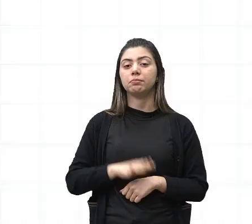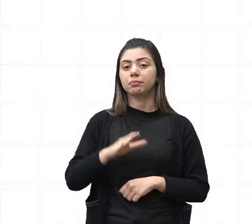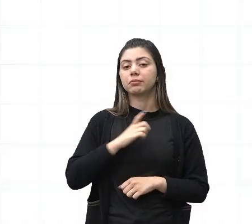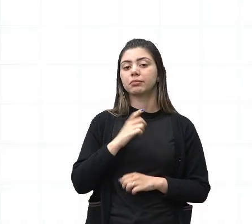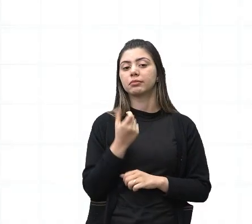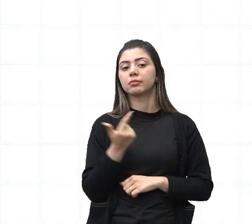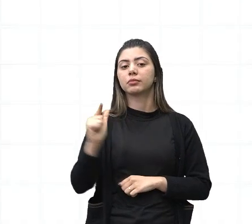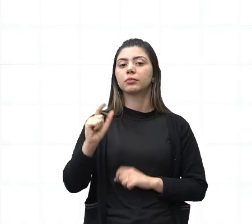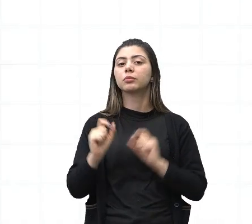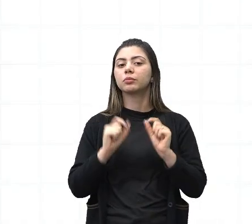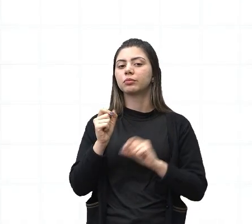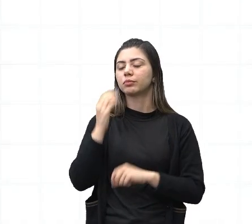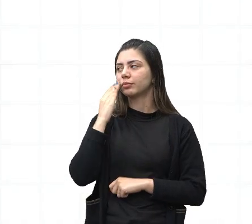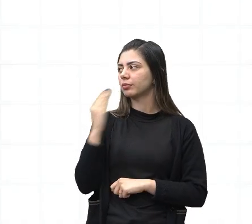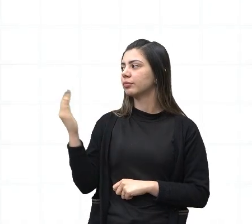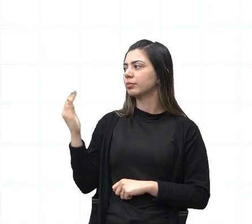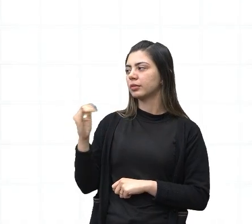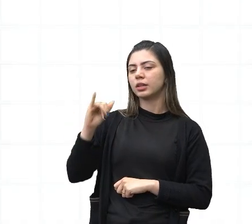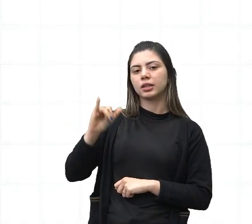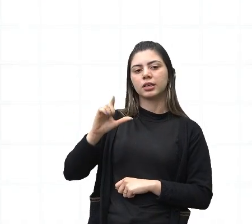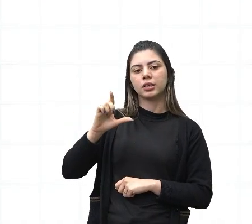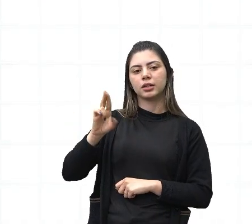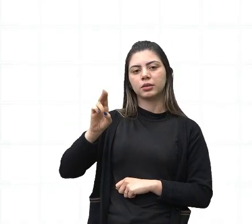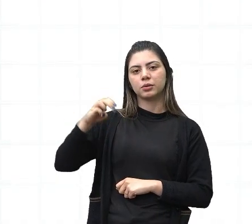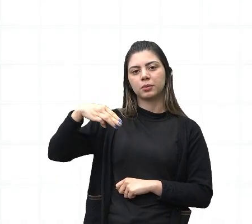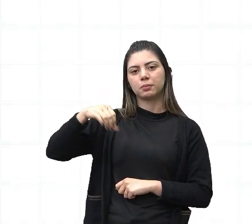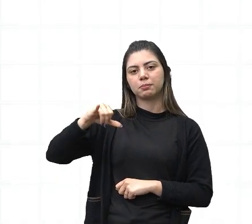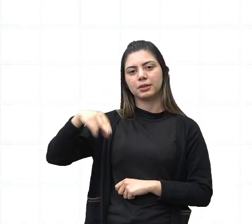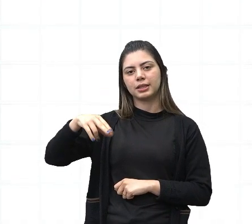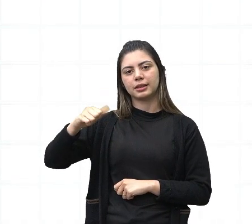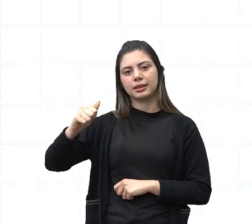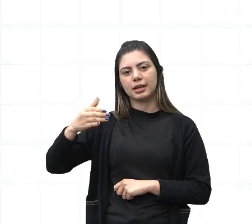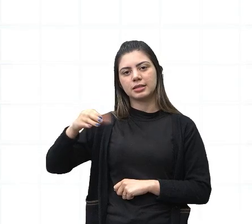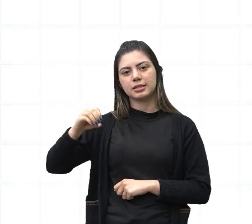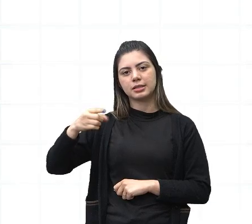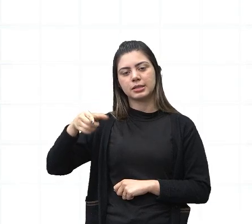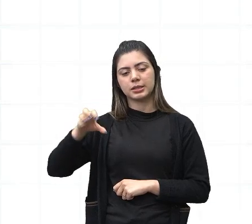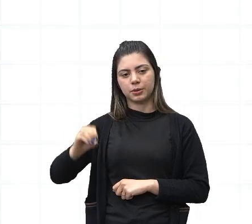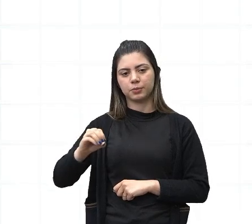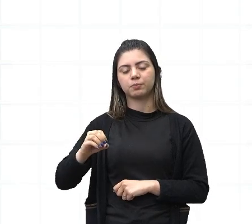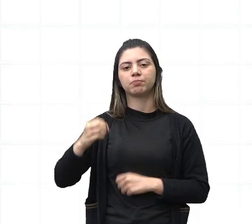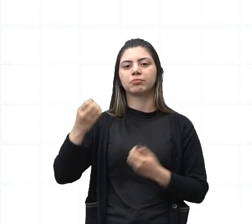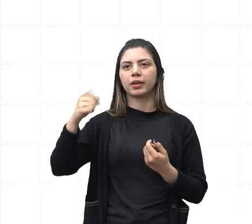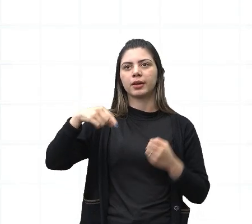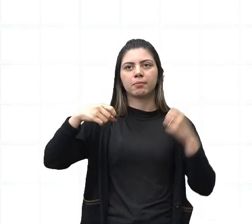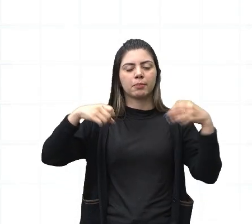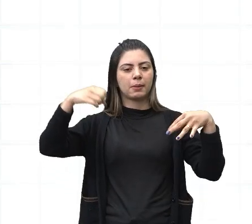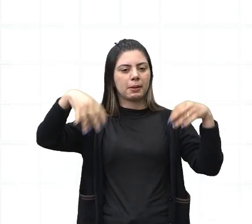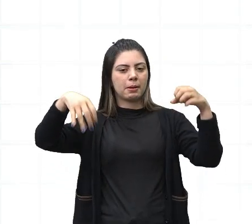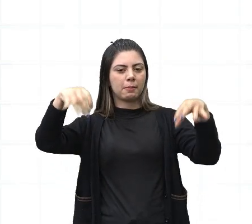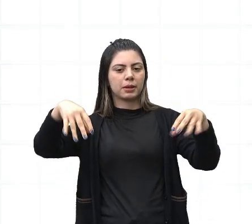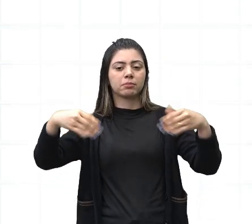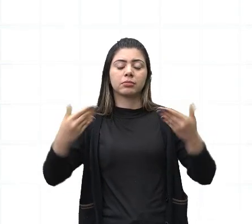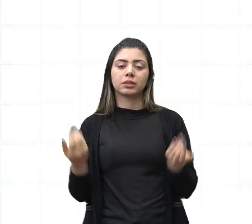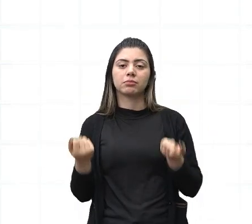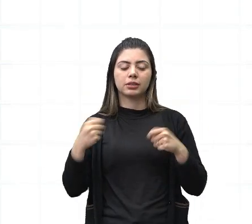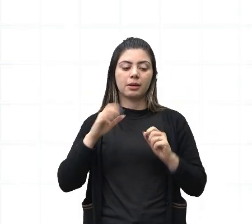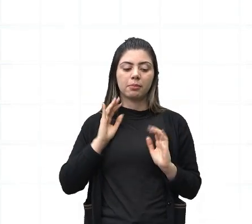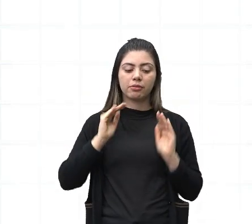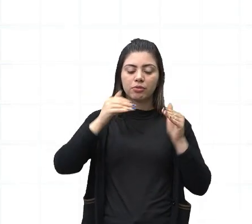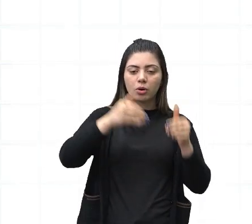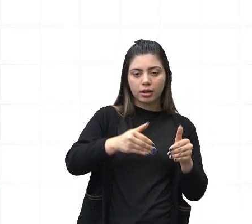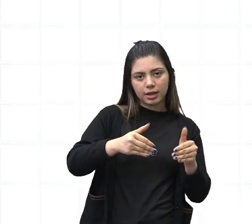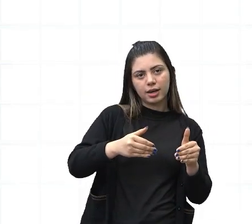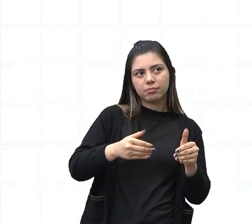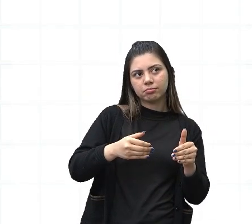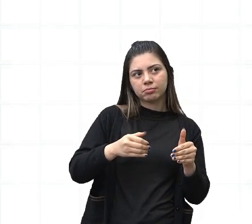a iluminação. A iluminação pode dar ênfase a certos aspectos do